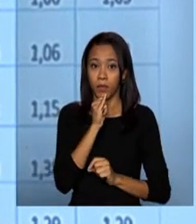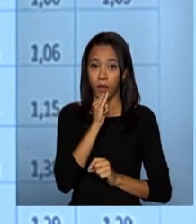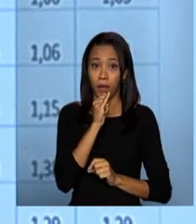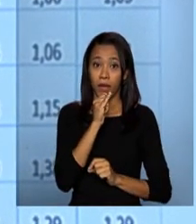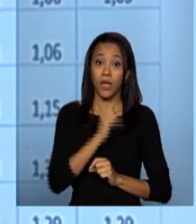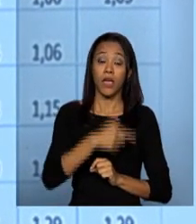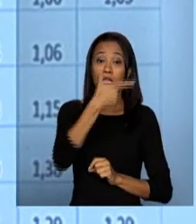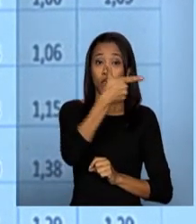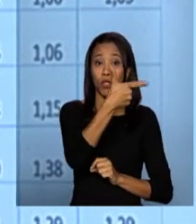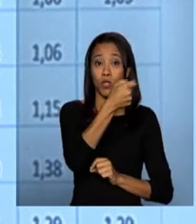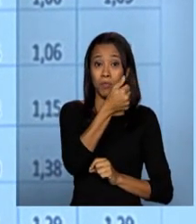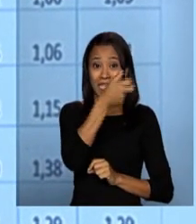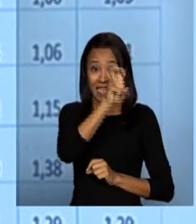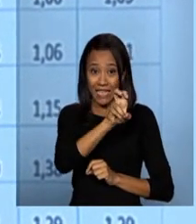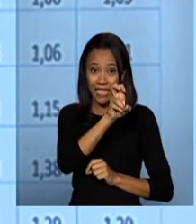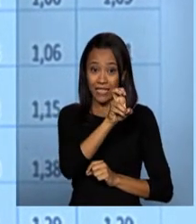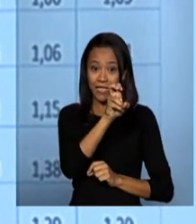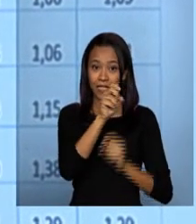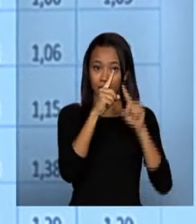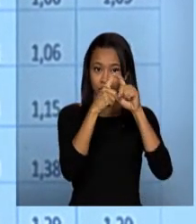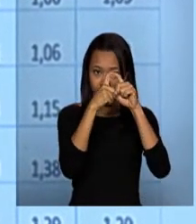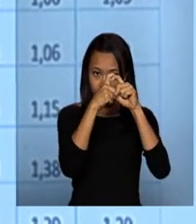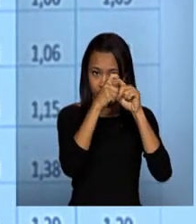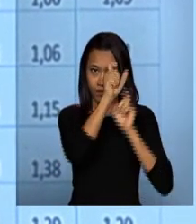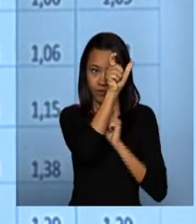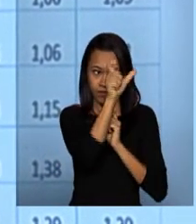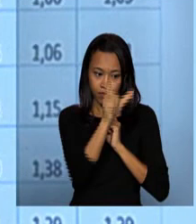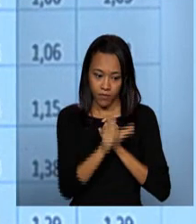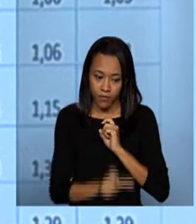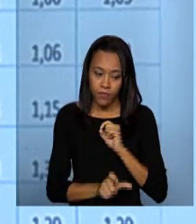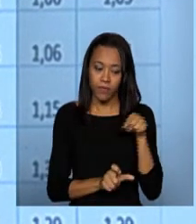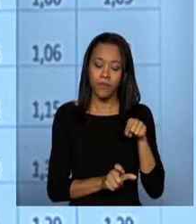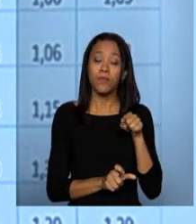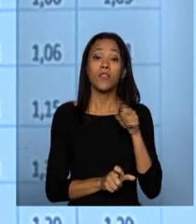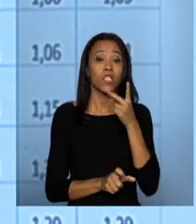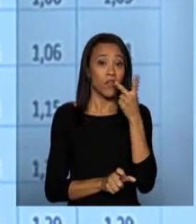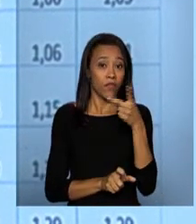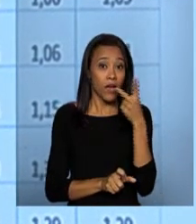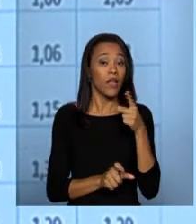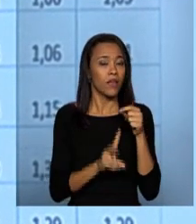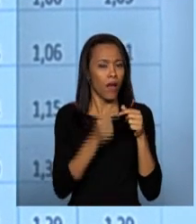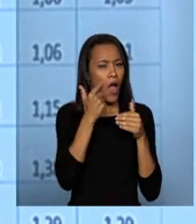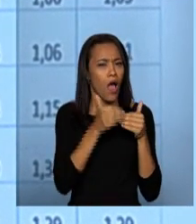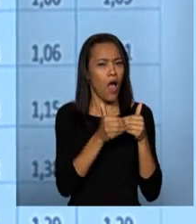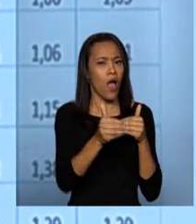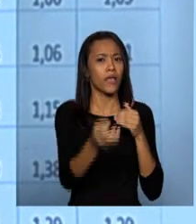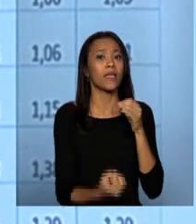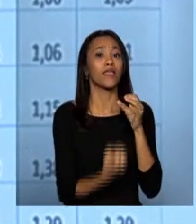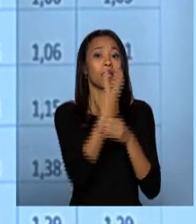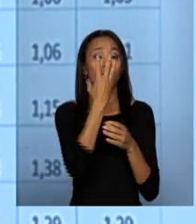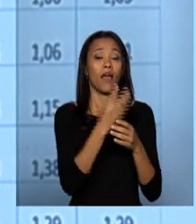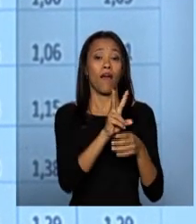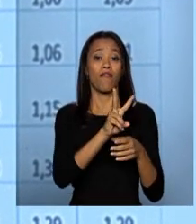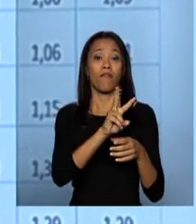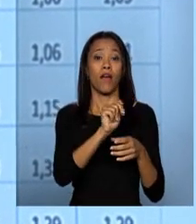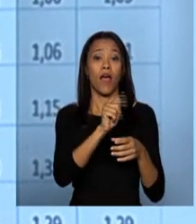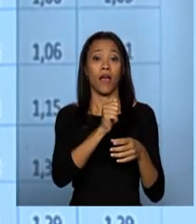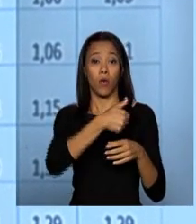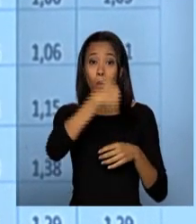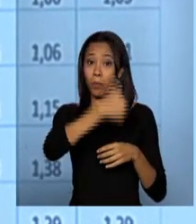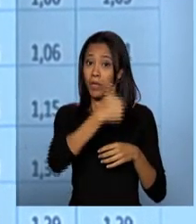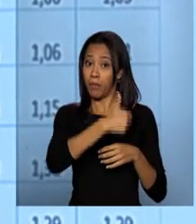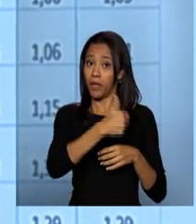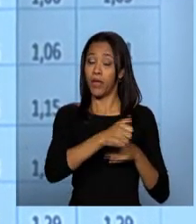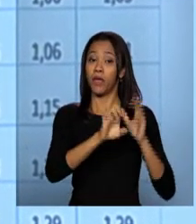ali 2015 com asterisco, ela já prevê as vagas que serão criadas com o primeiro edital. Você viu que a